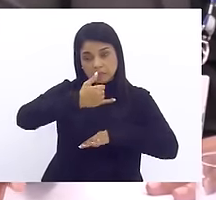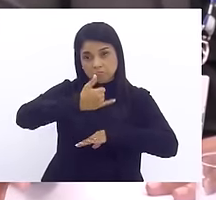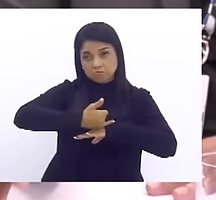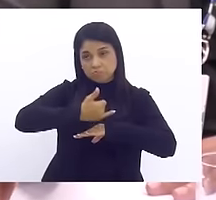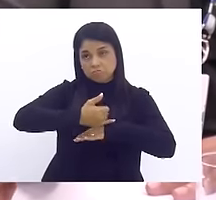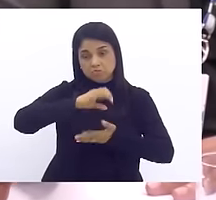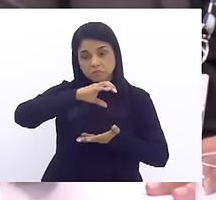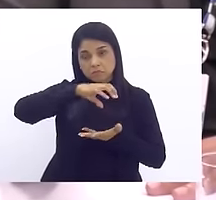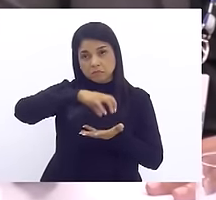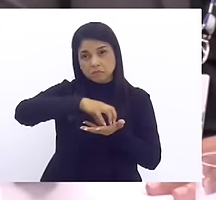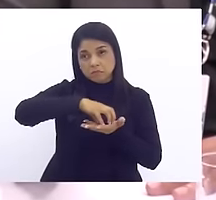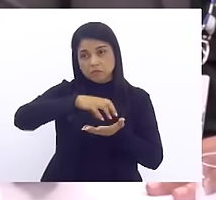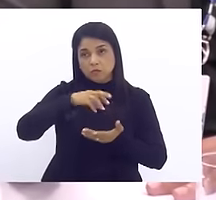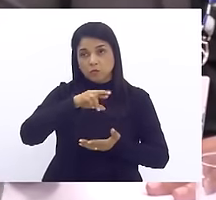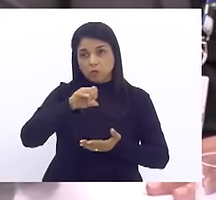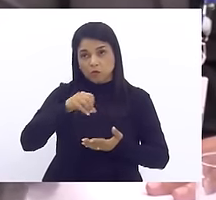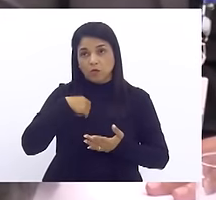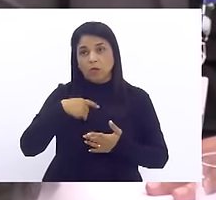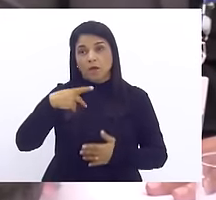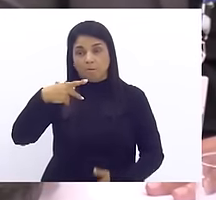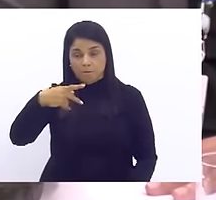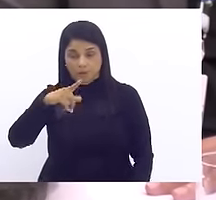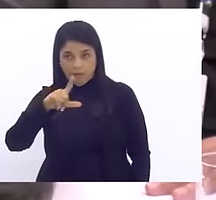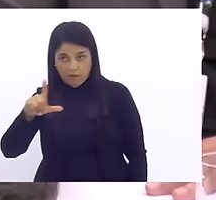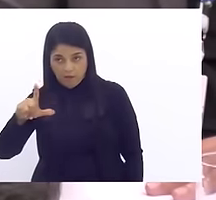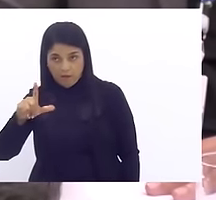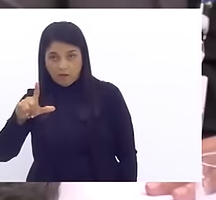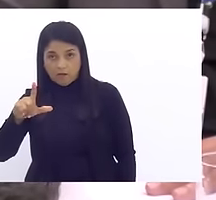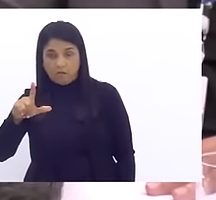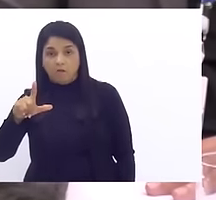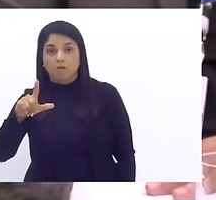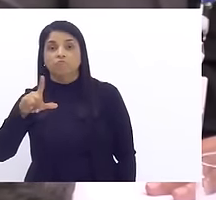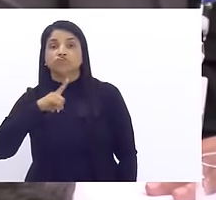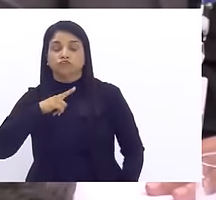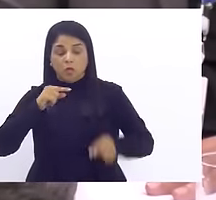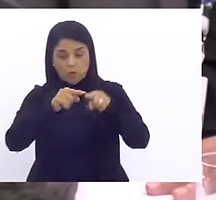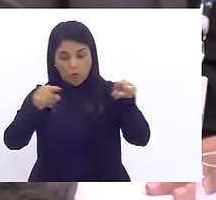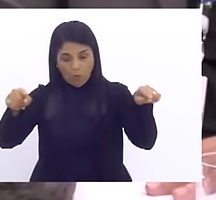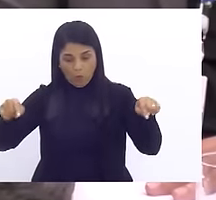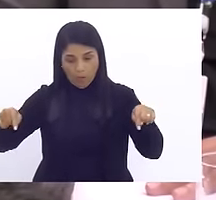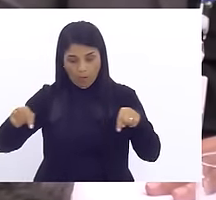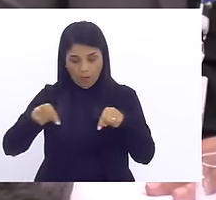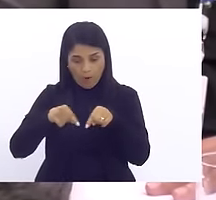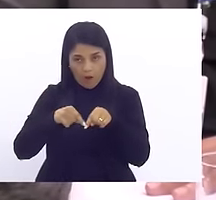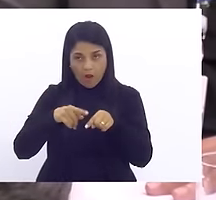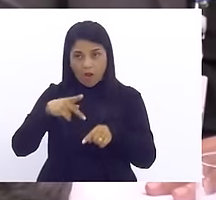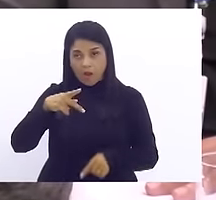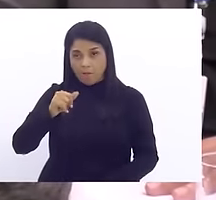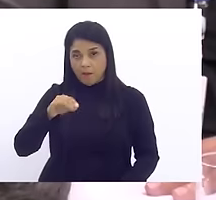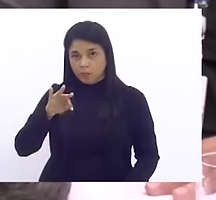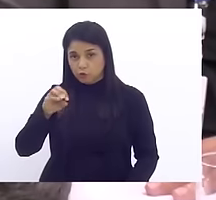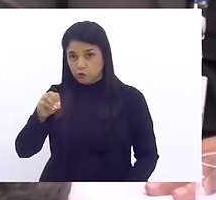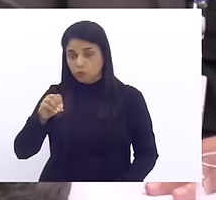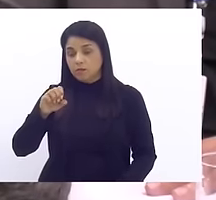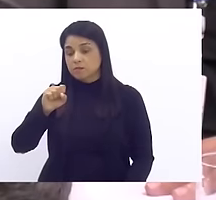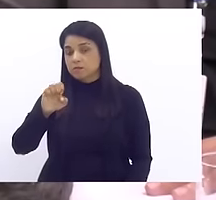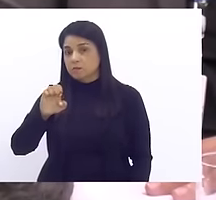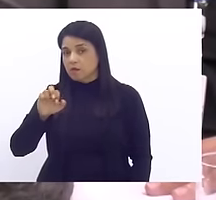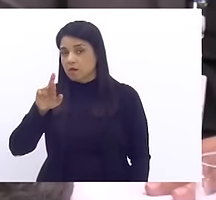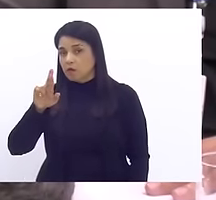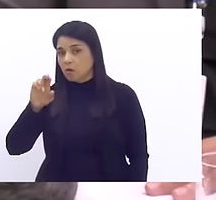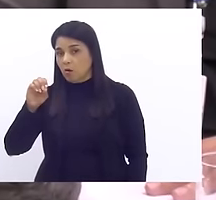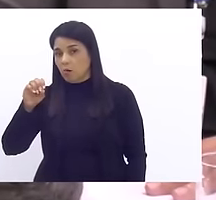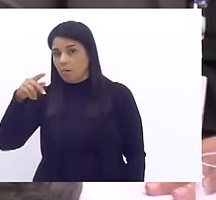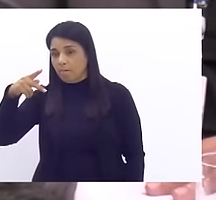esclarecer que assim a apl eu tenho conhecimento que a PL possui um Pátio em Seropédica nesse Pátio não